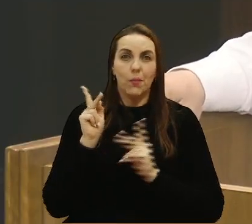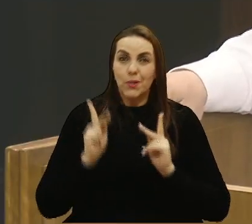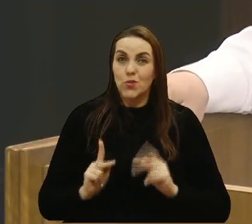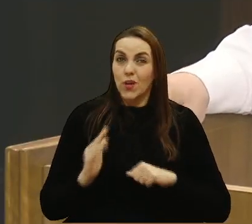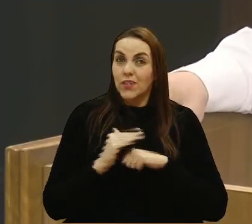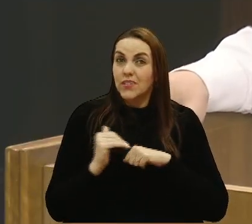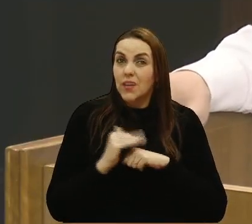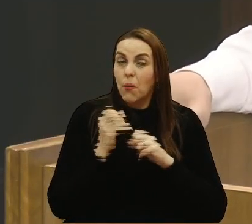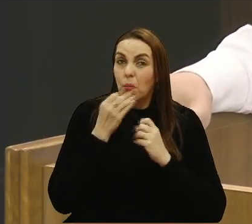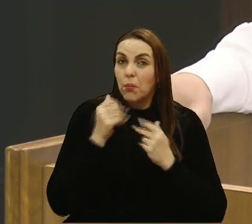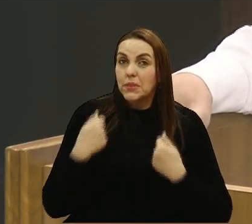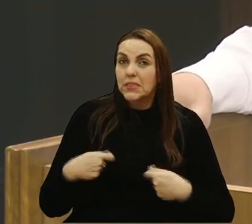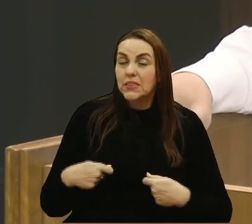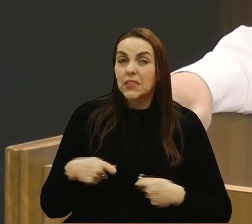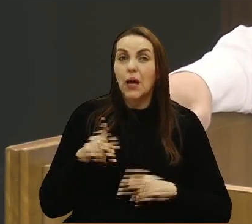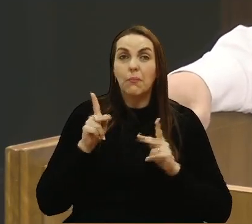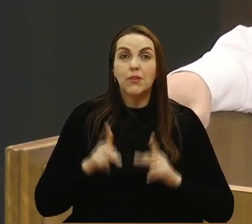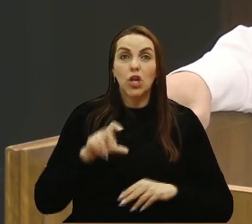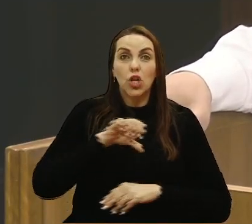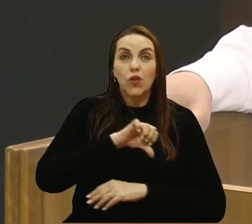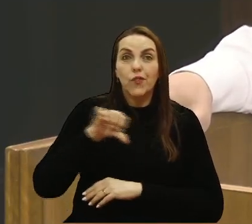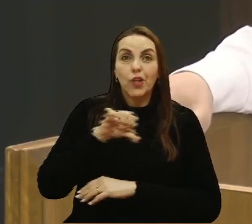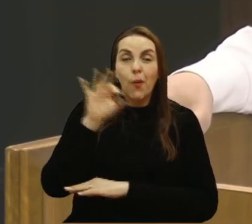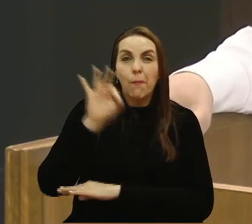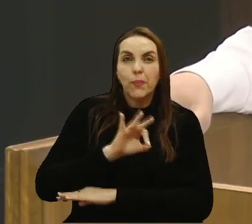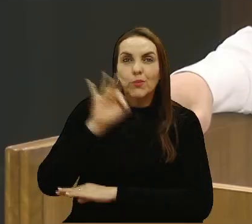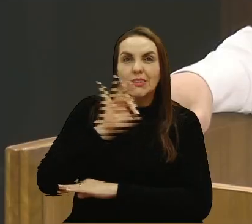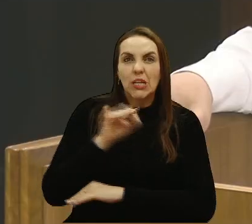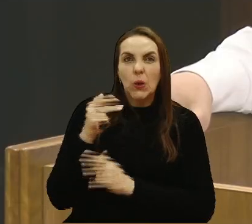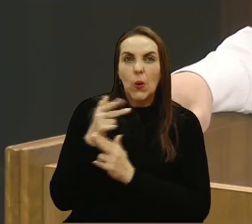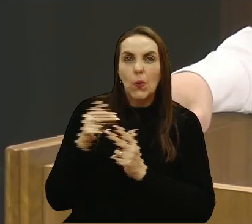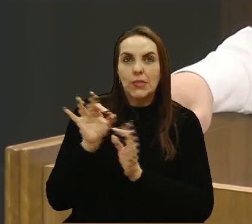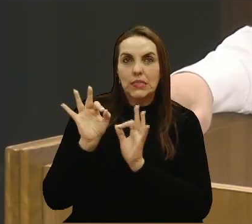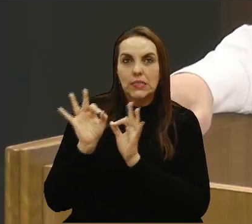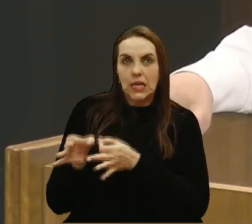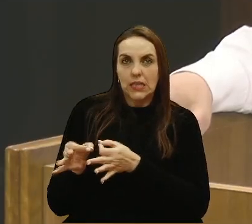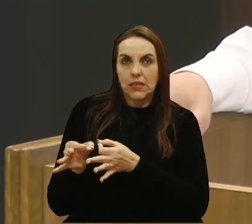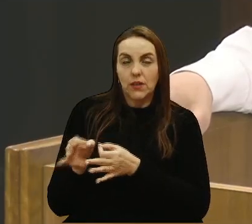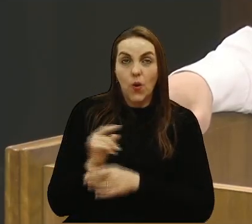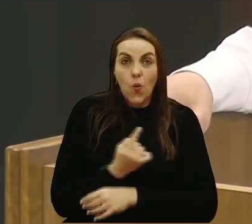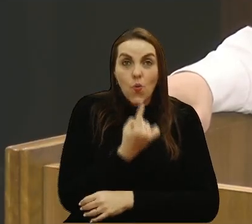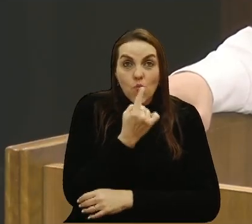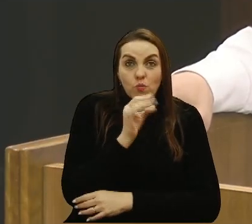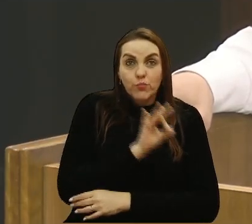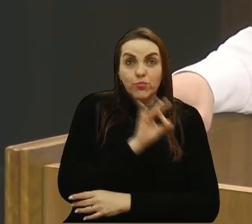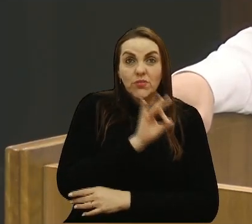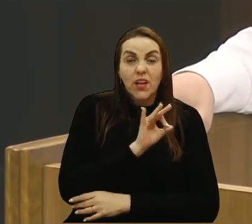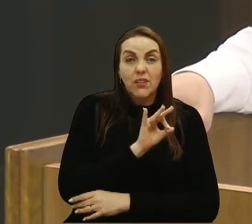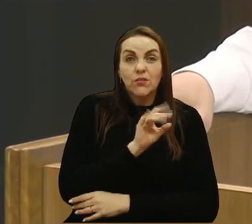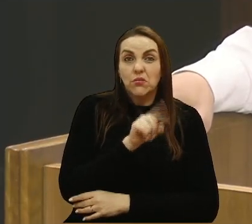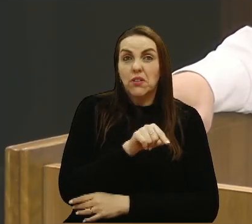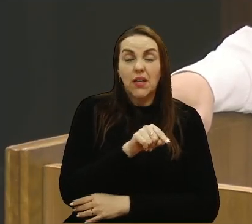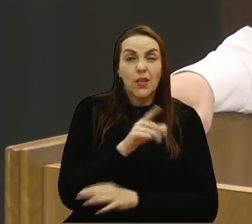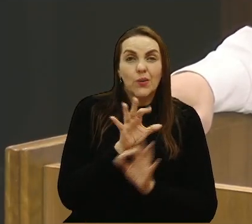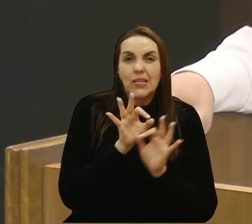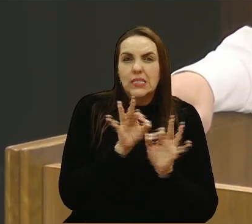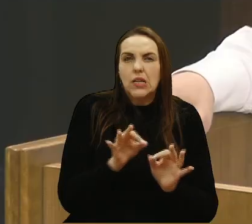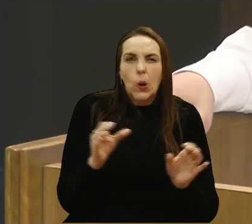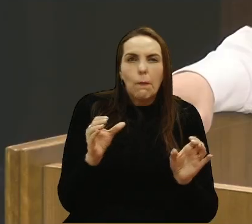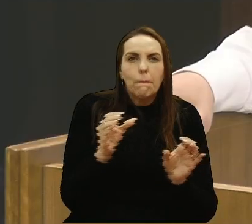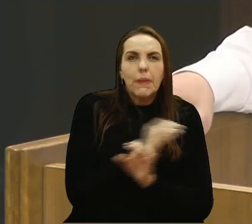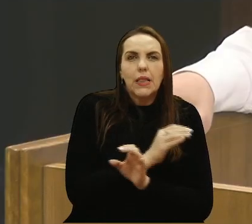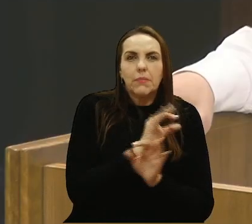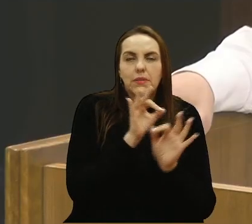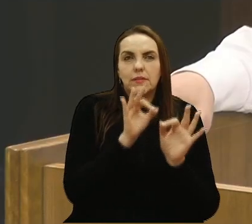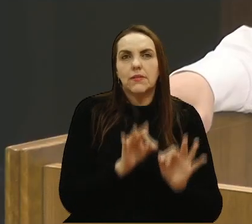faz 99% das coisas certas, 1% que não está totalmente